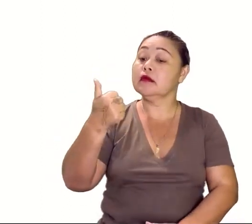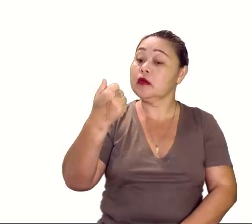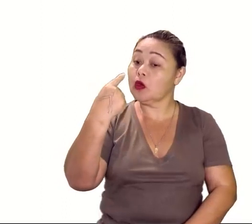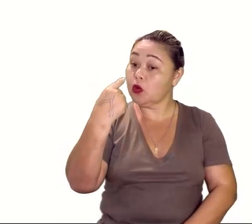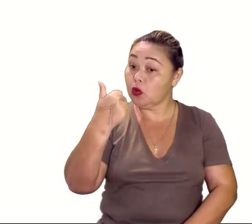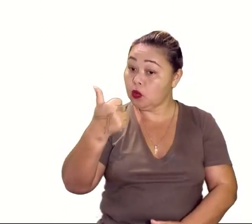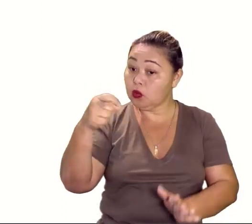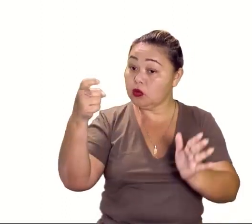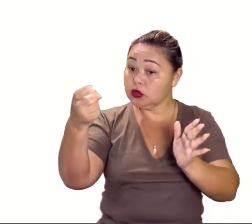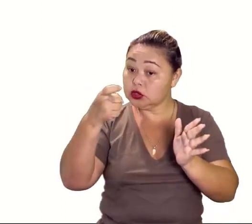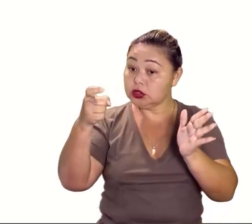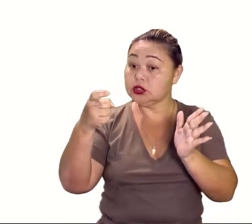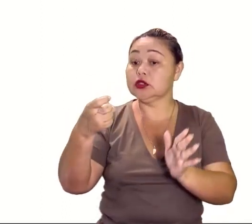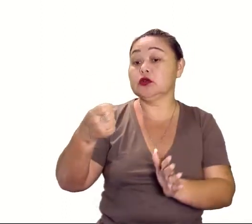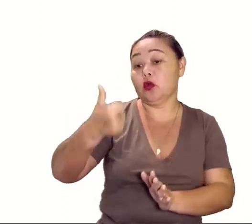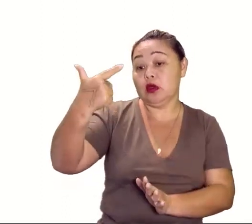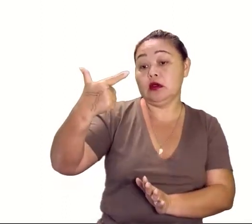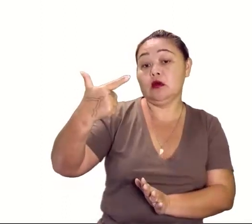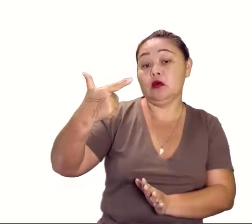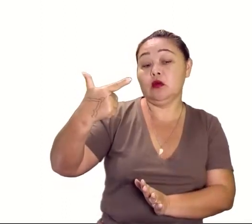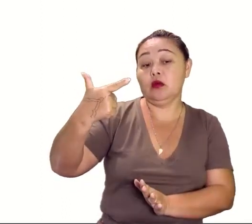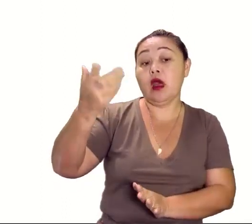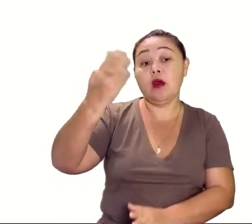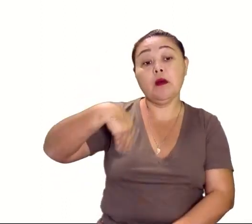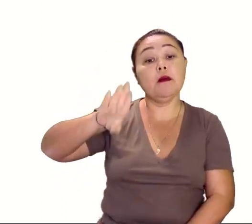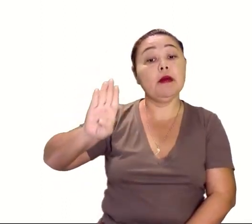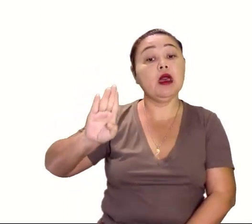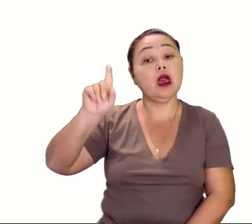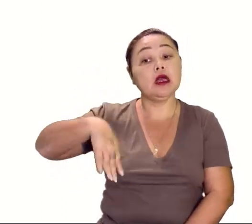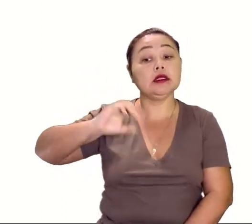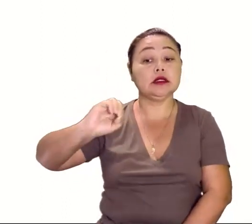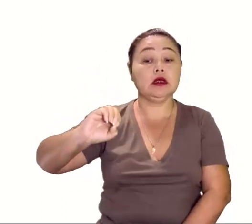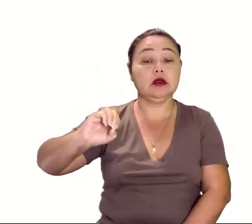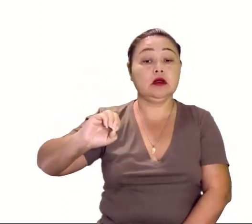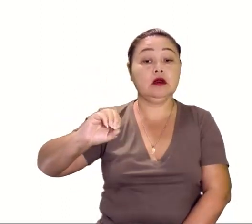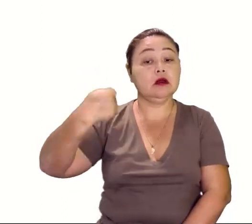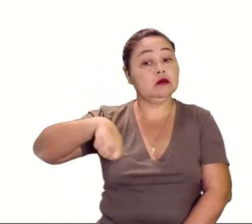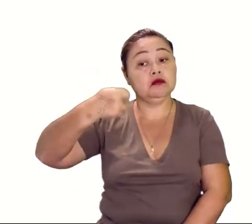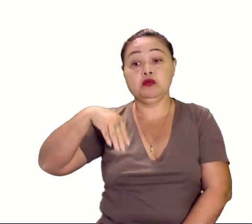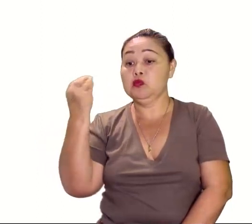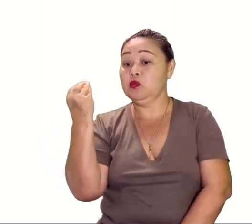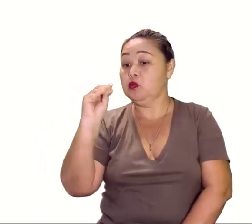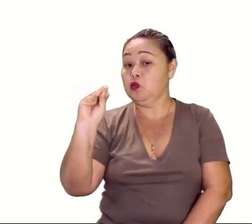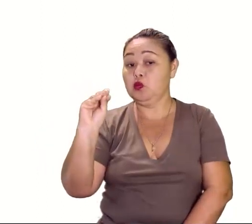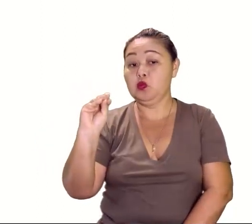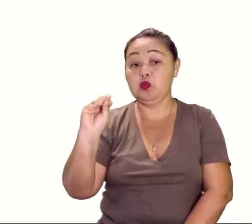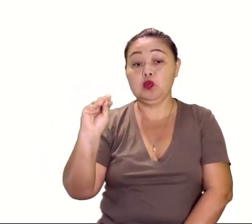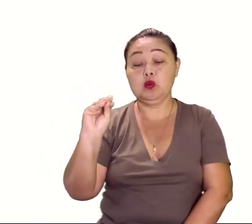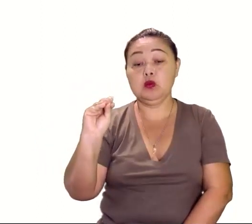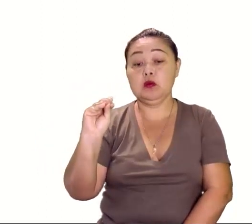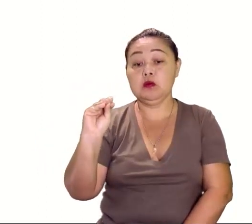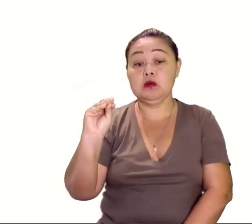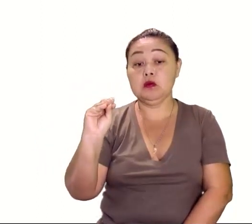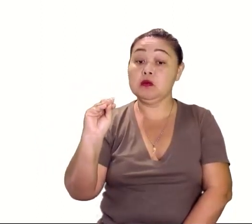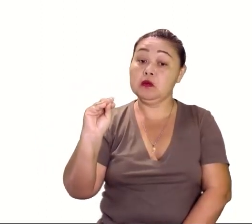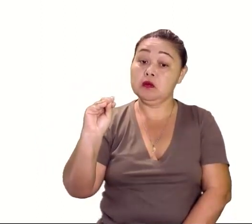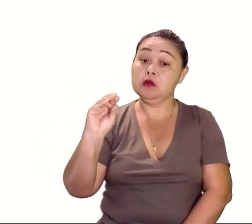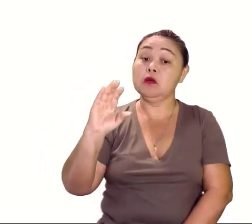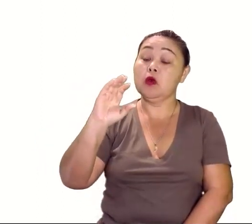ao quadrado. Beleza. É o nosso A. O nosso B é 0. Não precisa Não colocar. precisa colocar. Ou podemos colocar também, né?